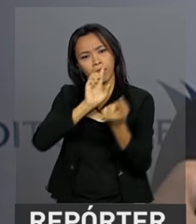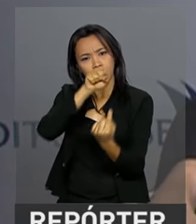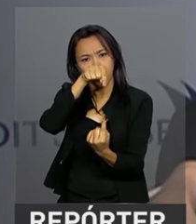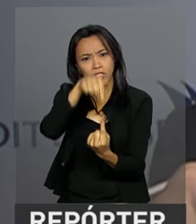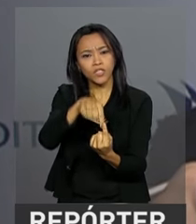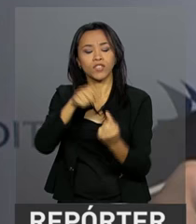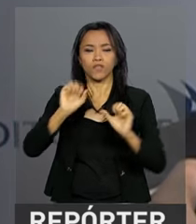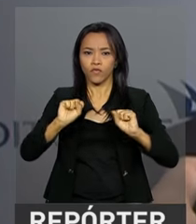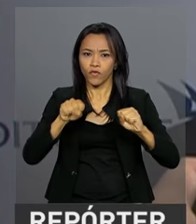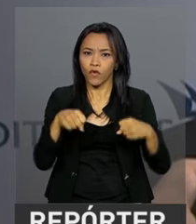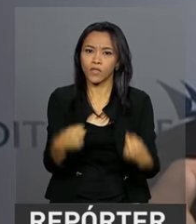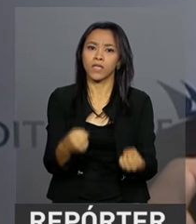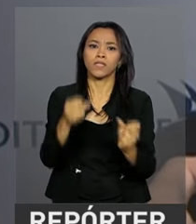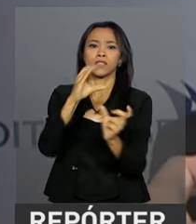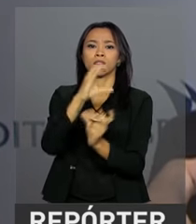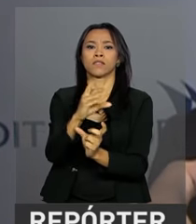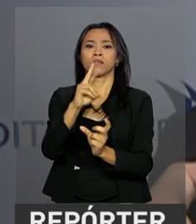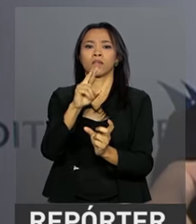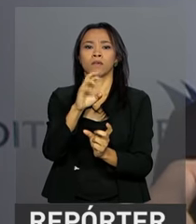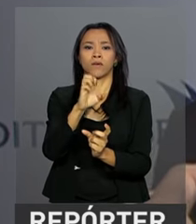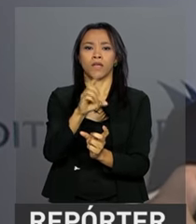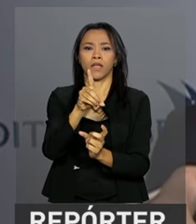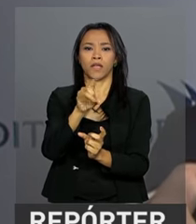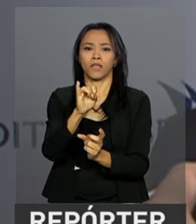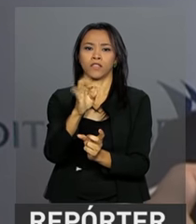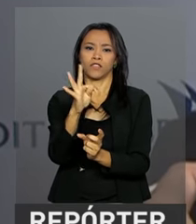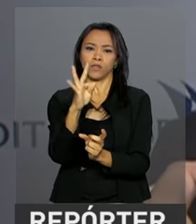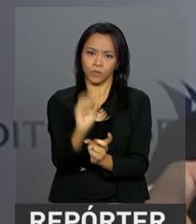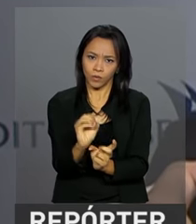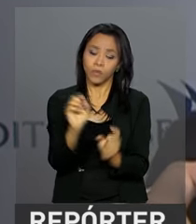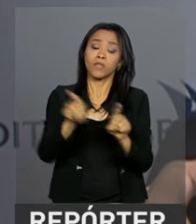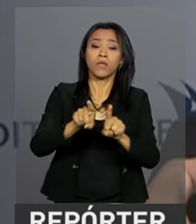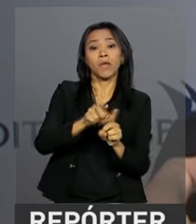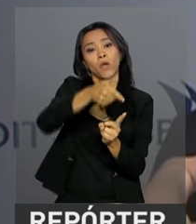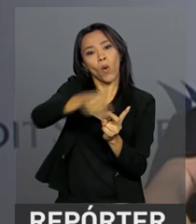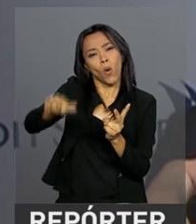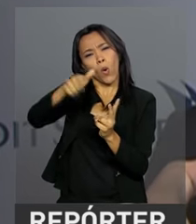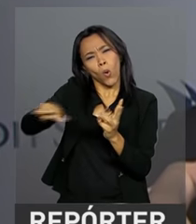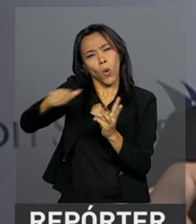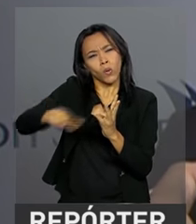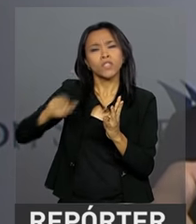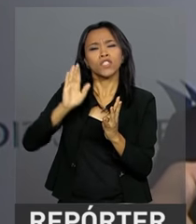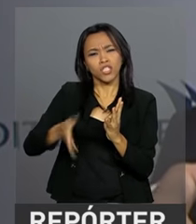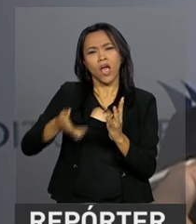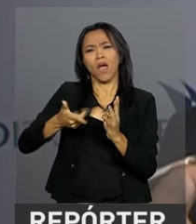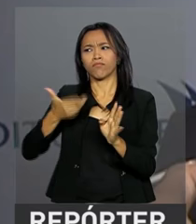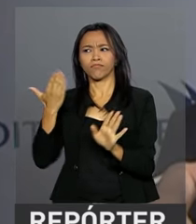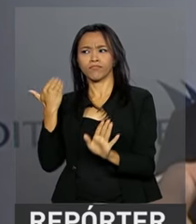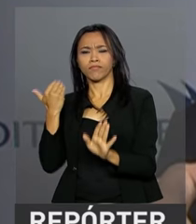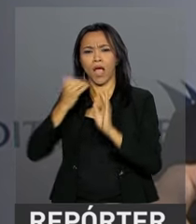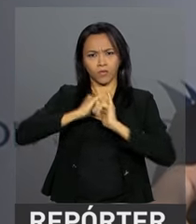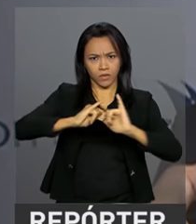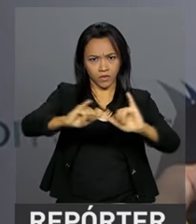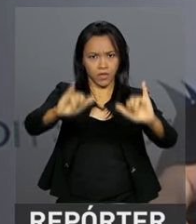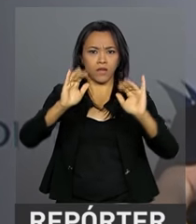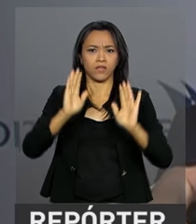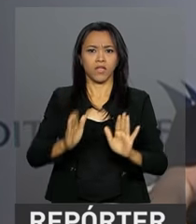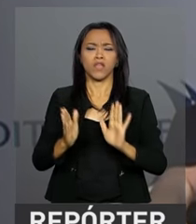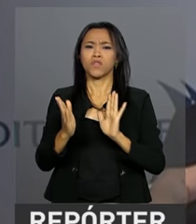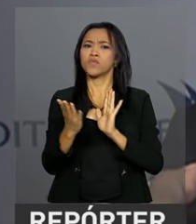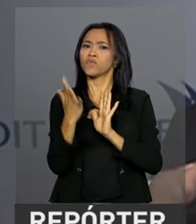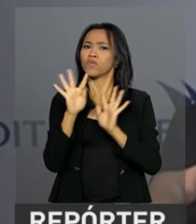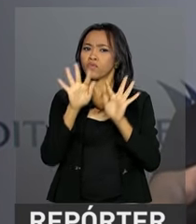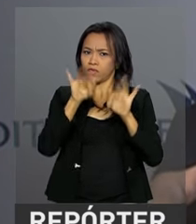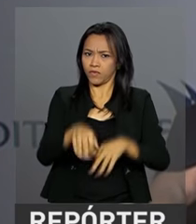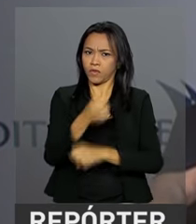fortalecimento do crédito, adicionalmente às medidas que já foram anunciadas no passado, no final do ano